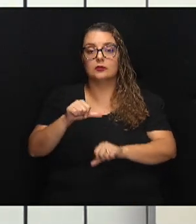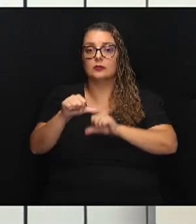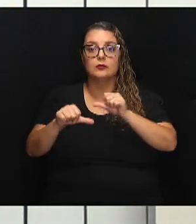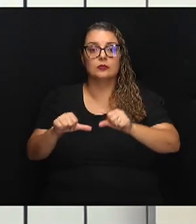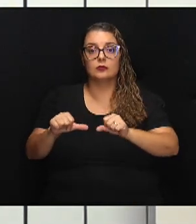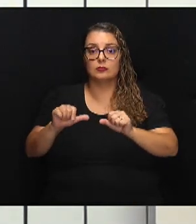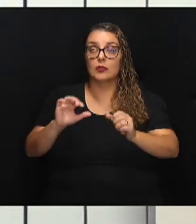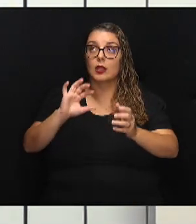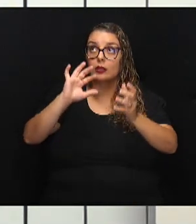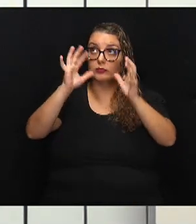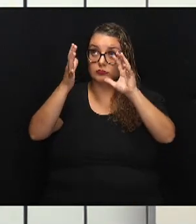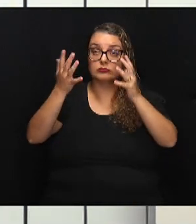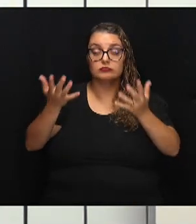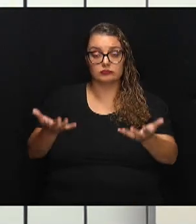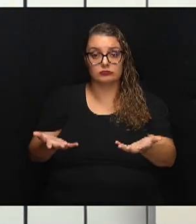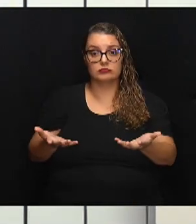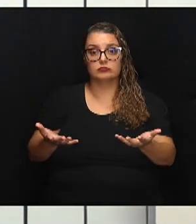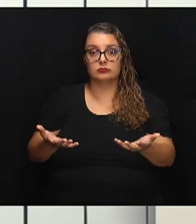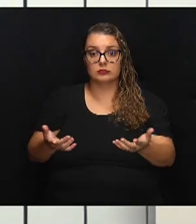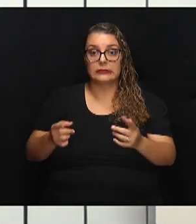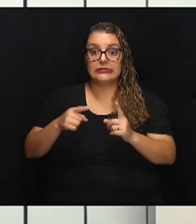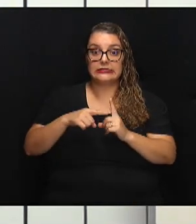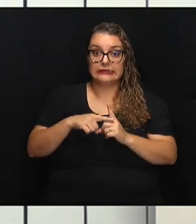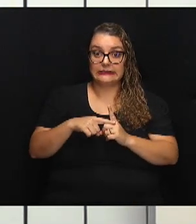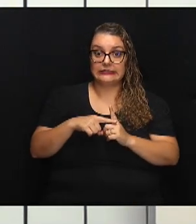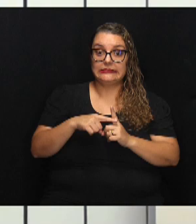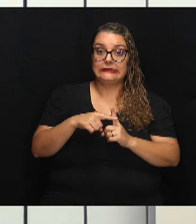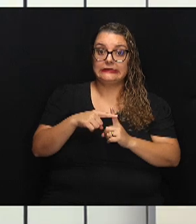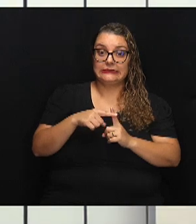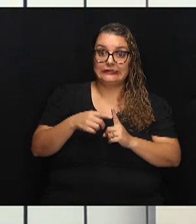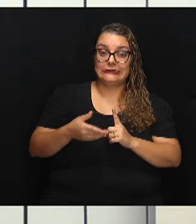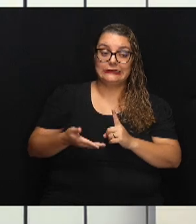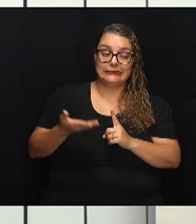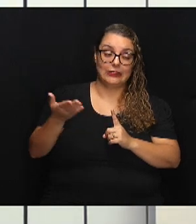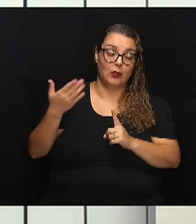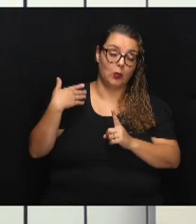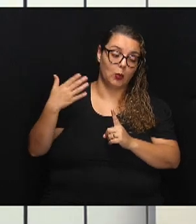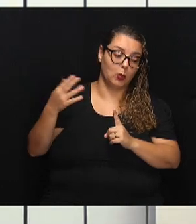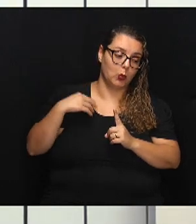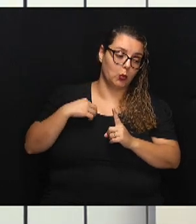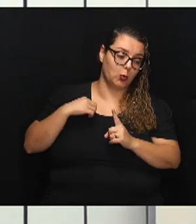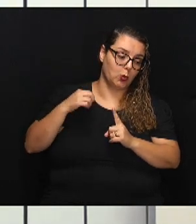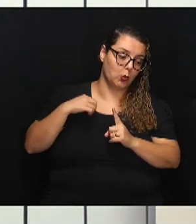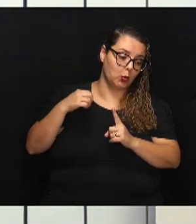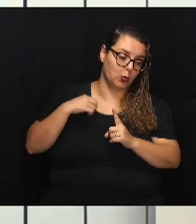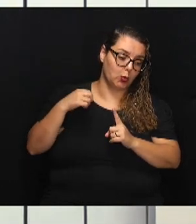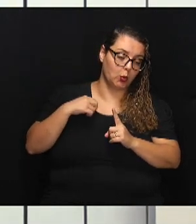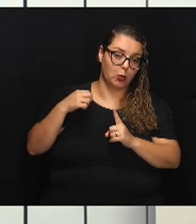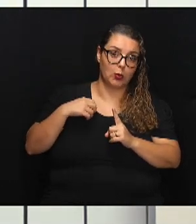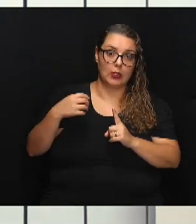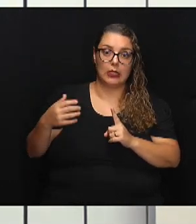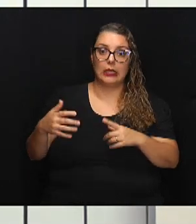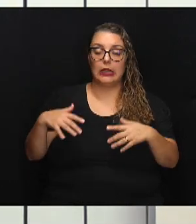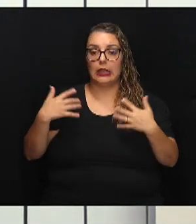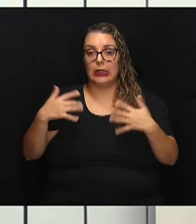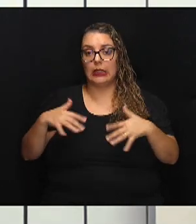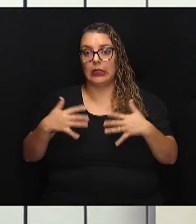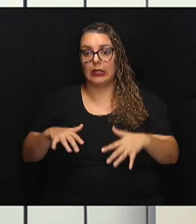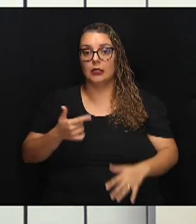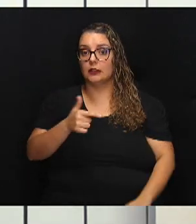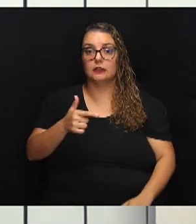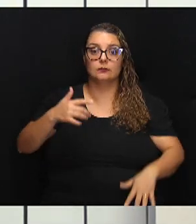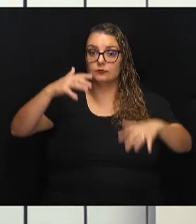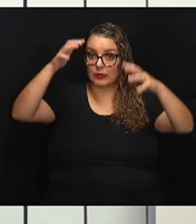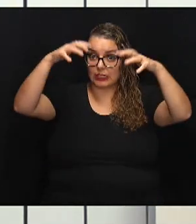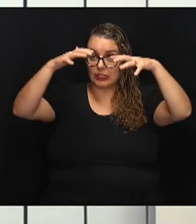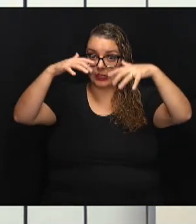tempo e com isso, os termômetros seguem em elevação, faz calorão, não tem previsão de chuva